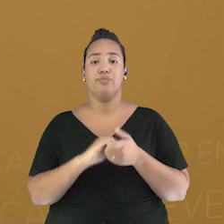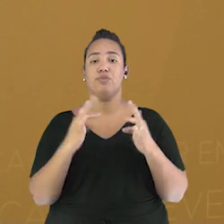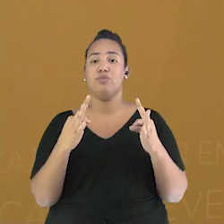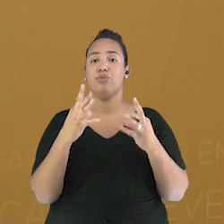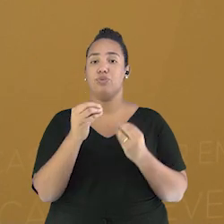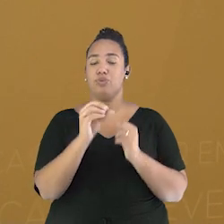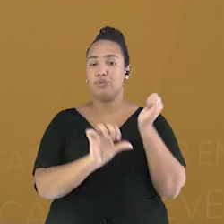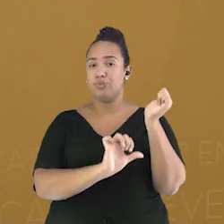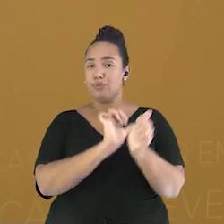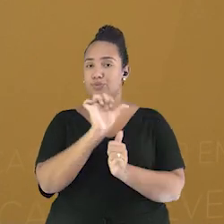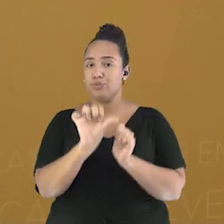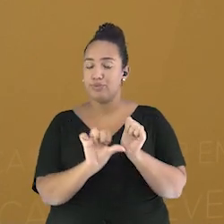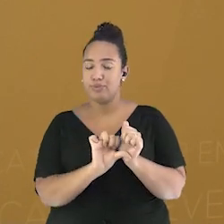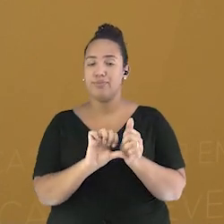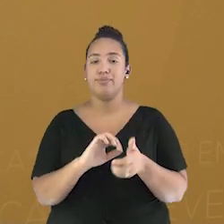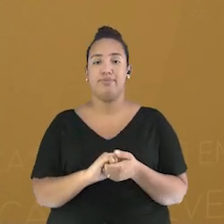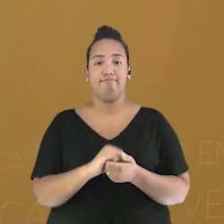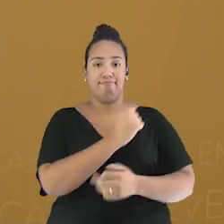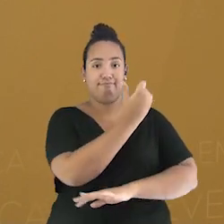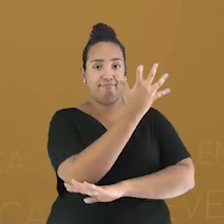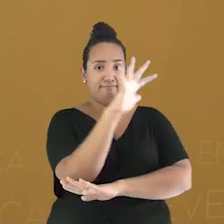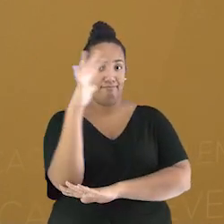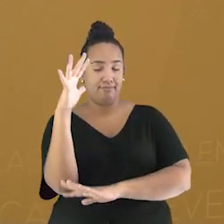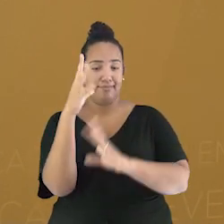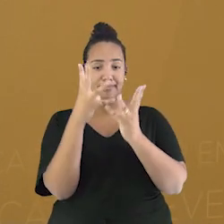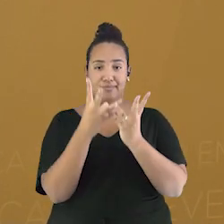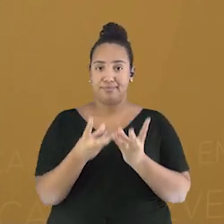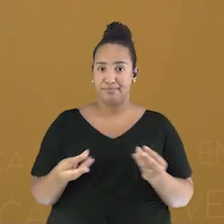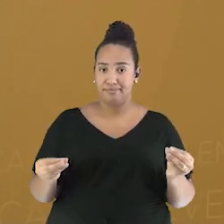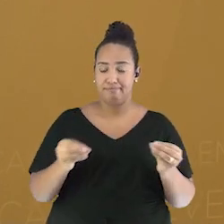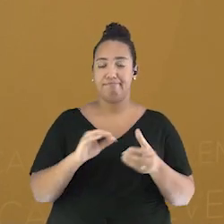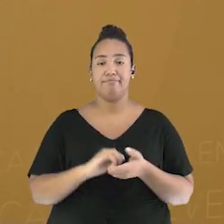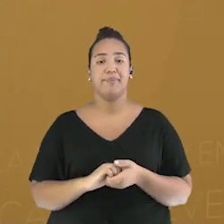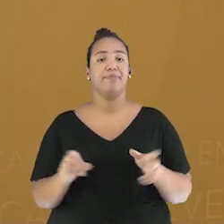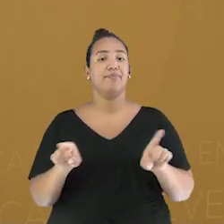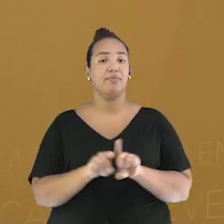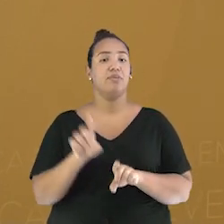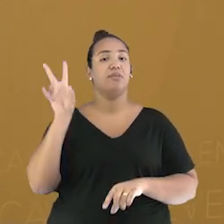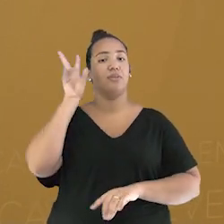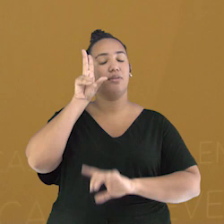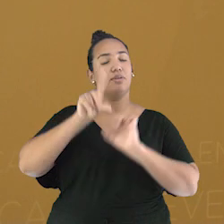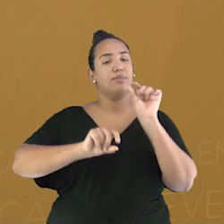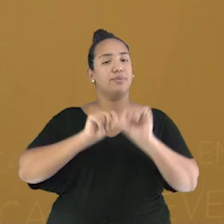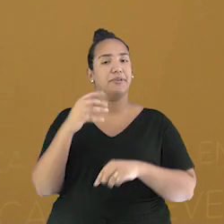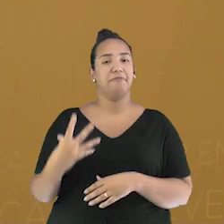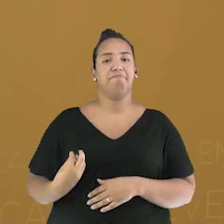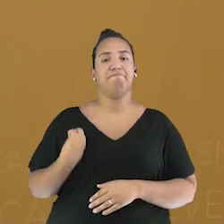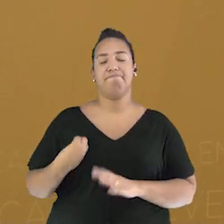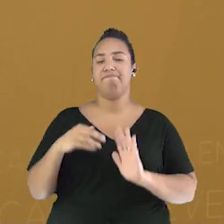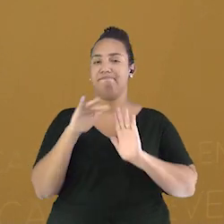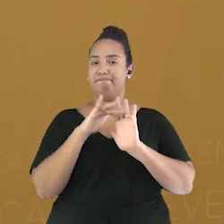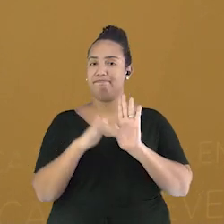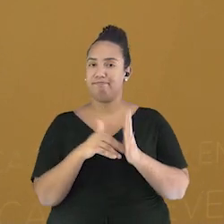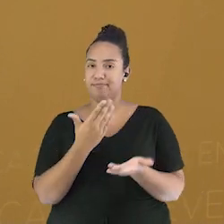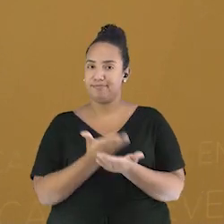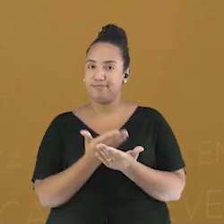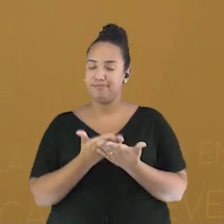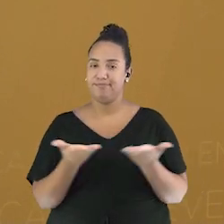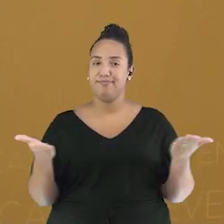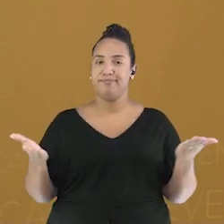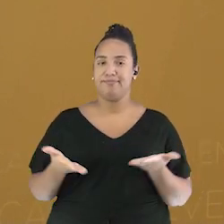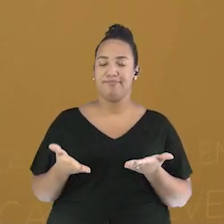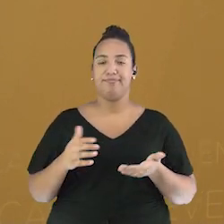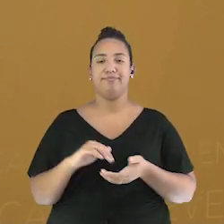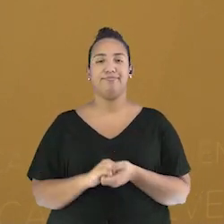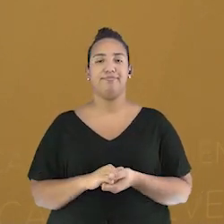se transforma, decomposição na natureza. E não esqueça de registrar a sua presença na aula de hoje. Aqui